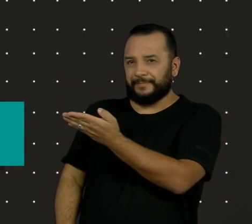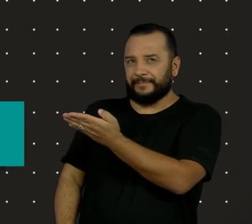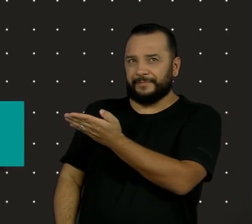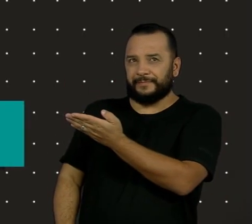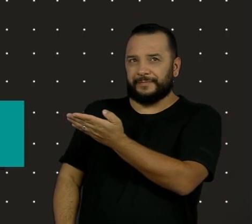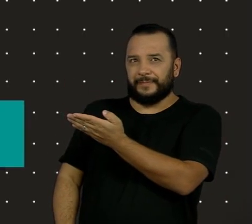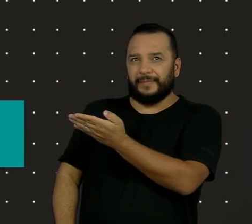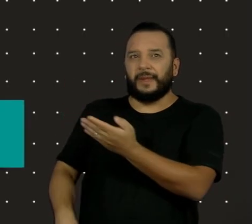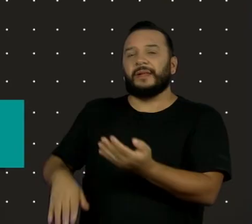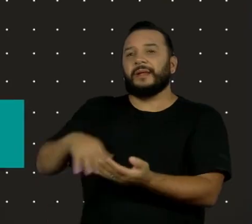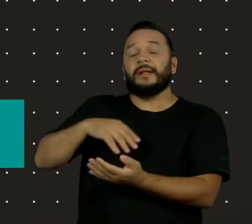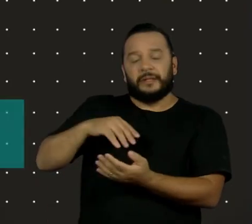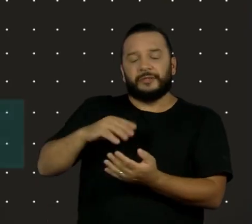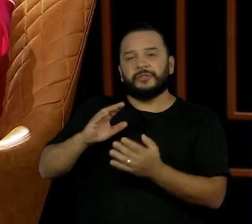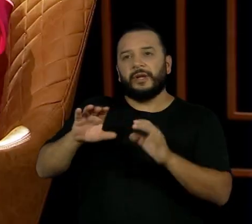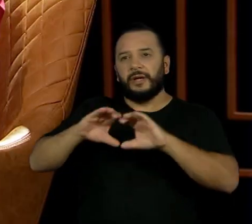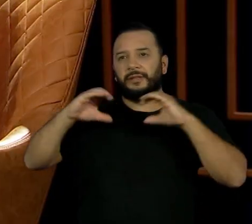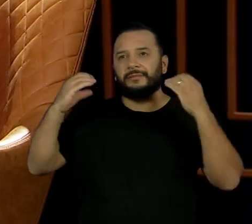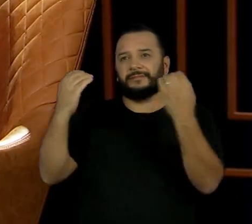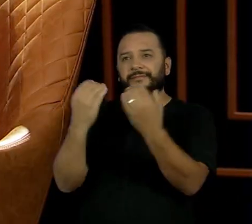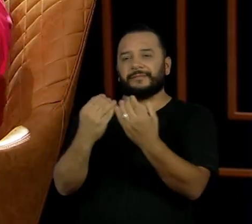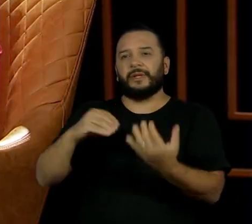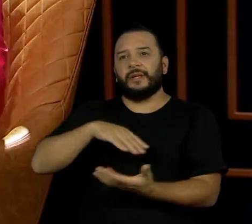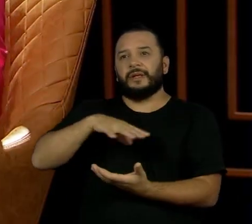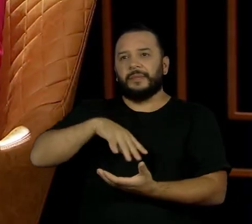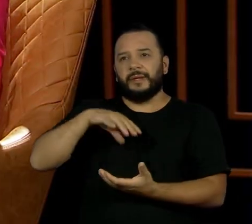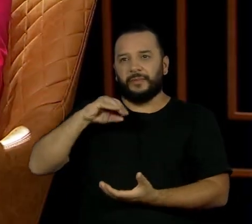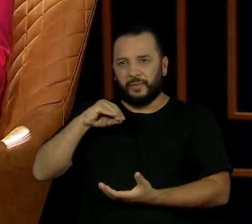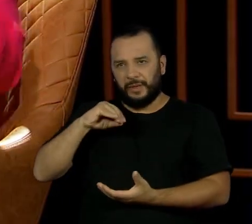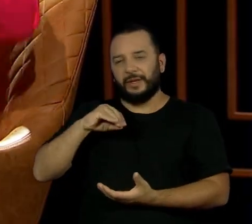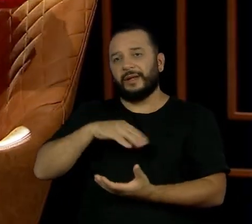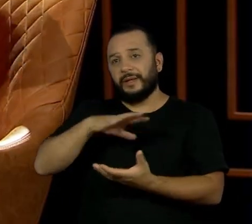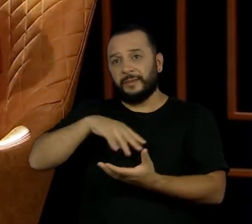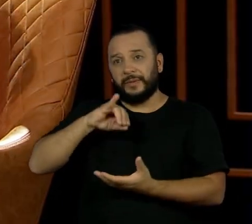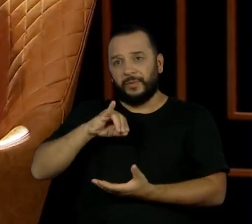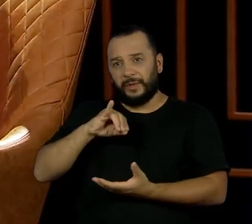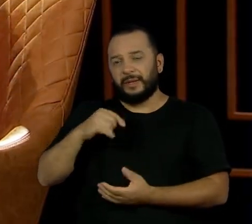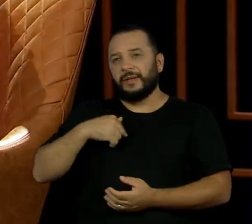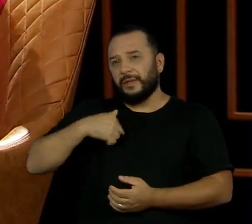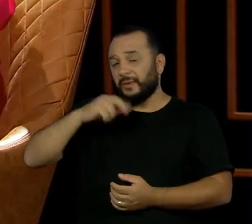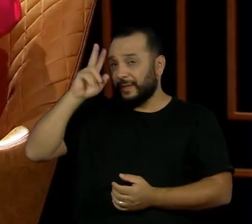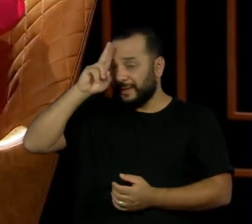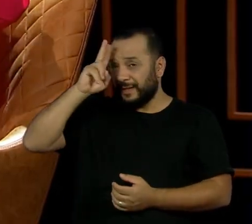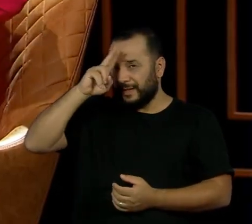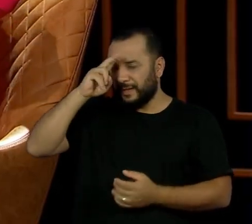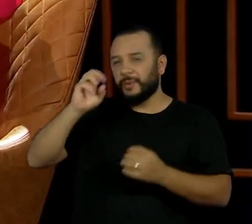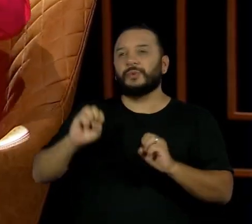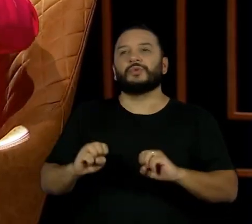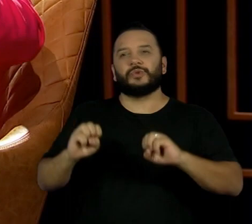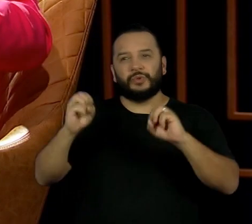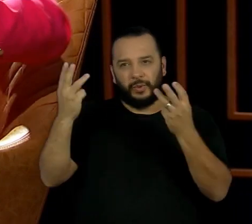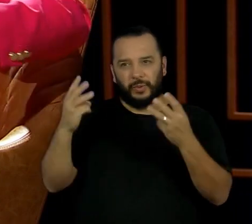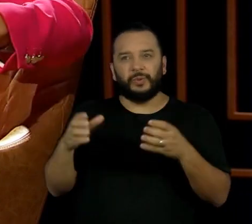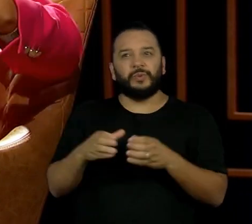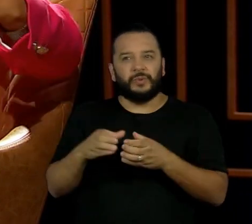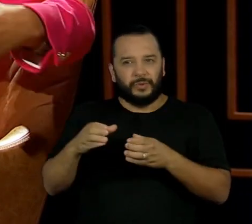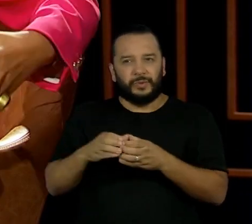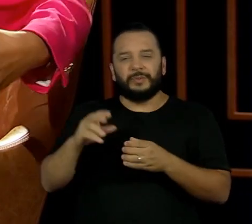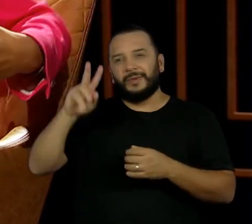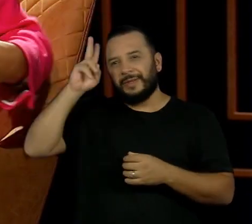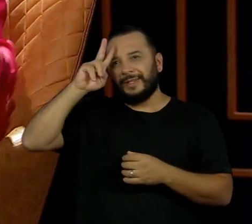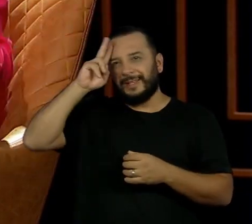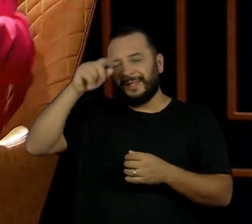Olha. Fui eu, meus primos, e eu lembro desse show. Eu lembro do Maurice White ali. Eu lembro